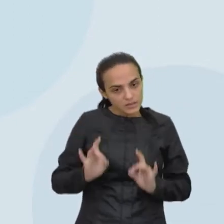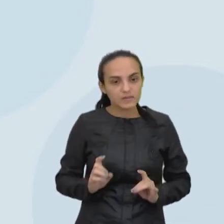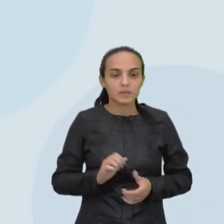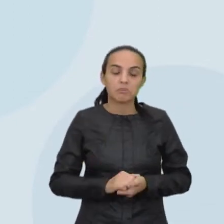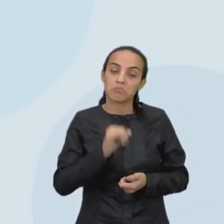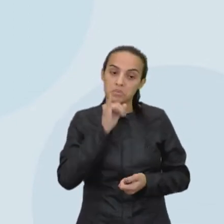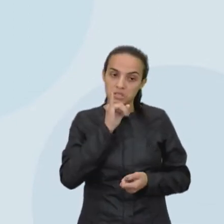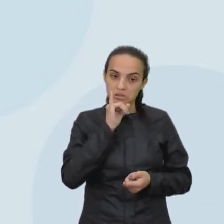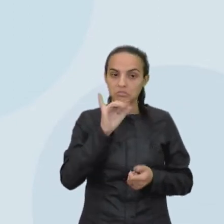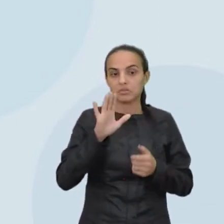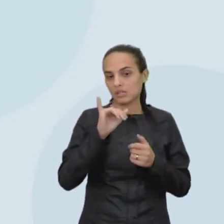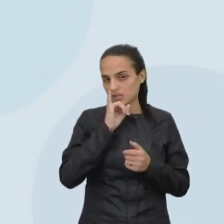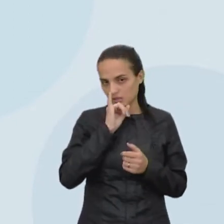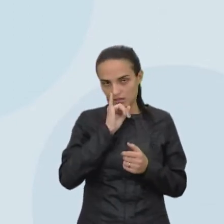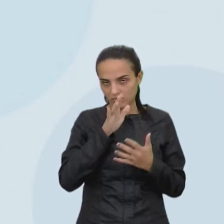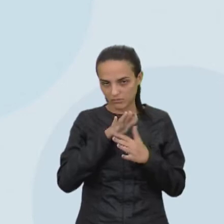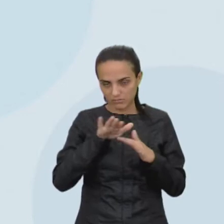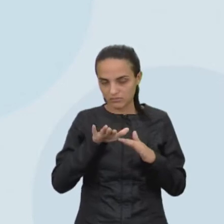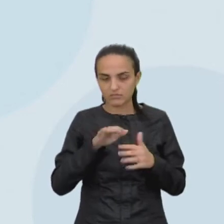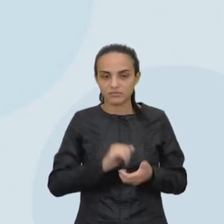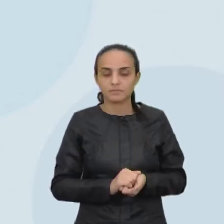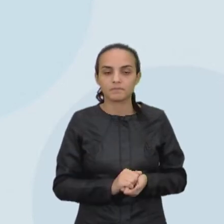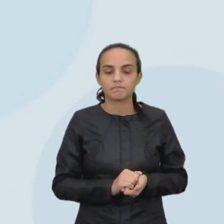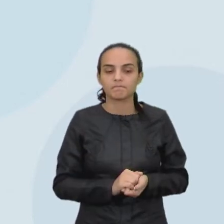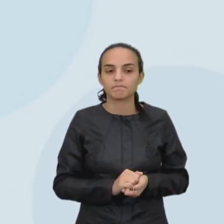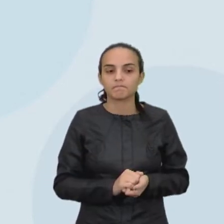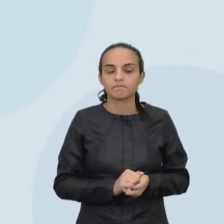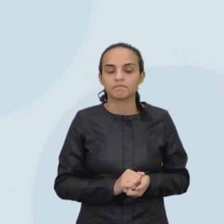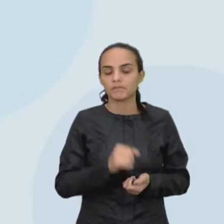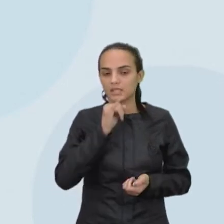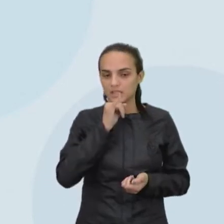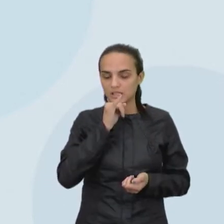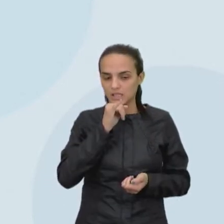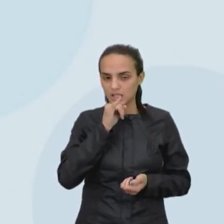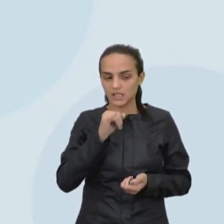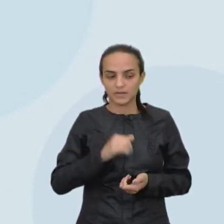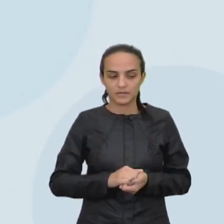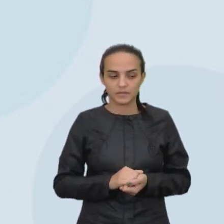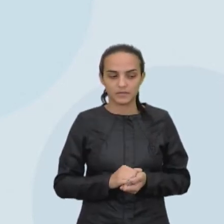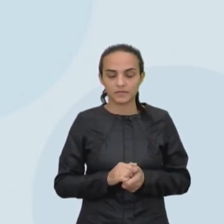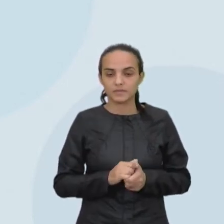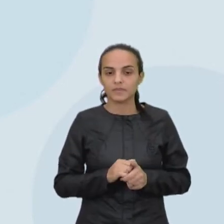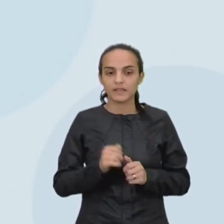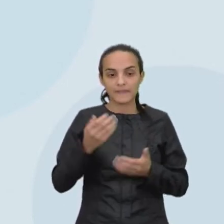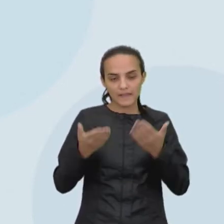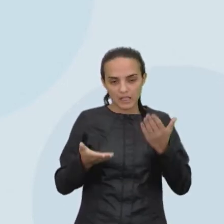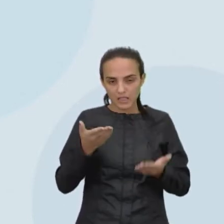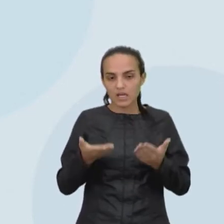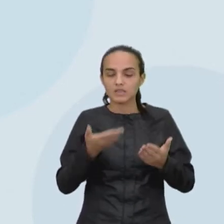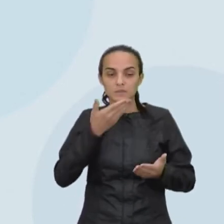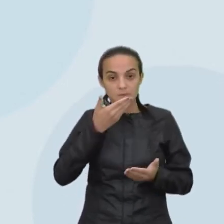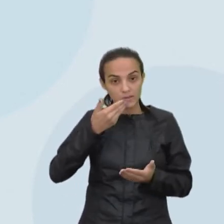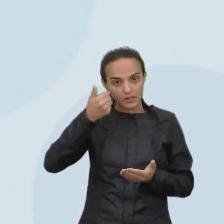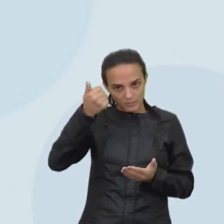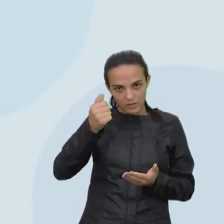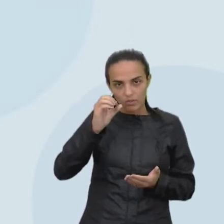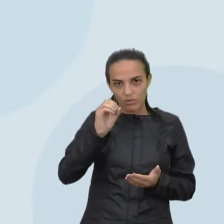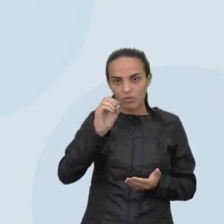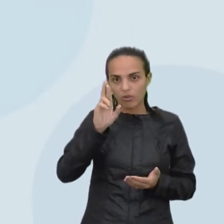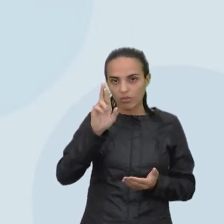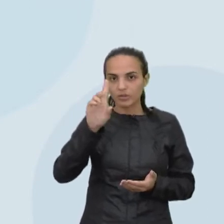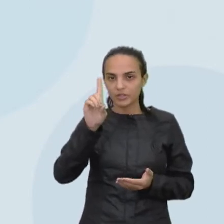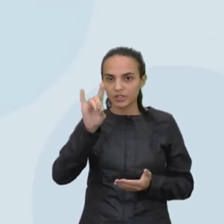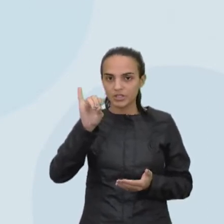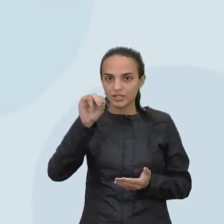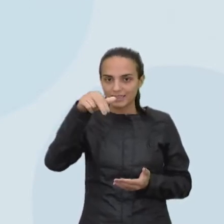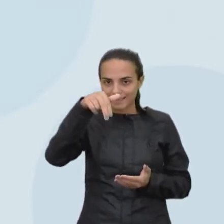E aí, por exemplo, que a gente dá para vocês. Tá? A gente está falando de variáveis qualitativas ordinais. Ó, ordinais